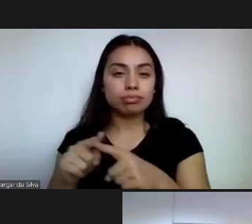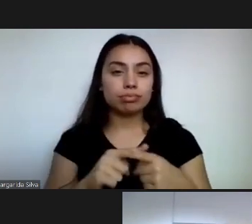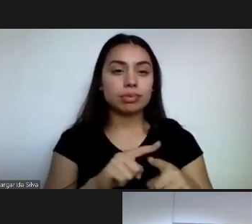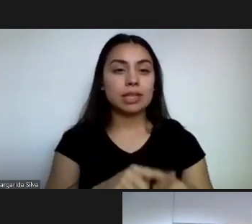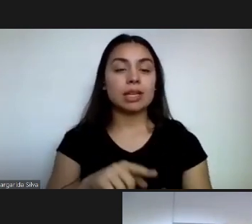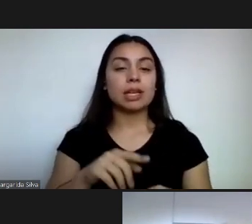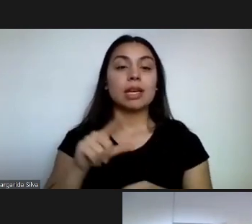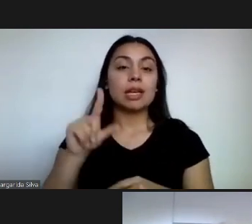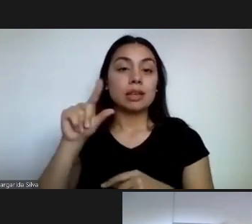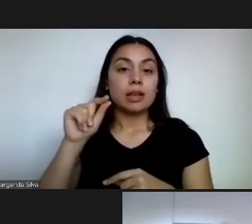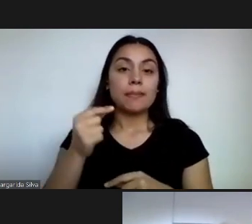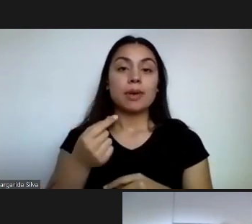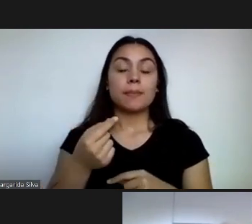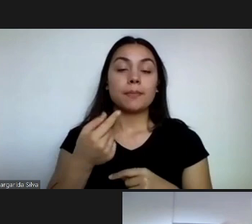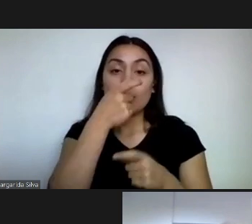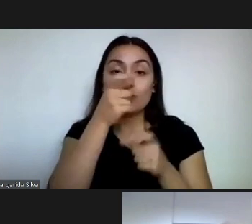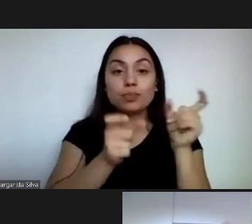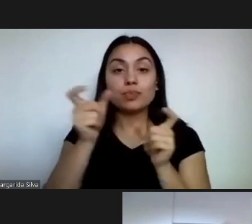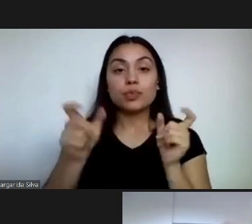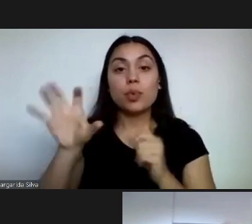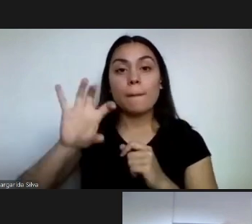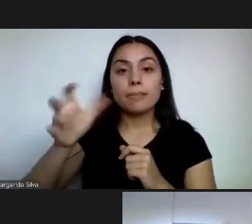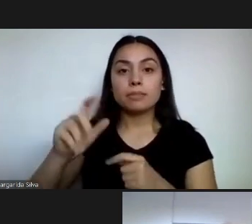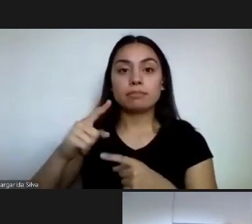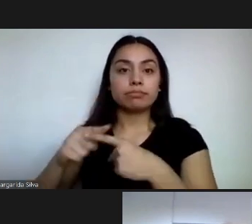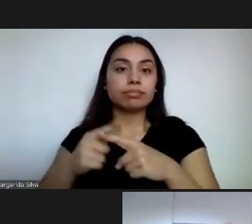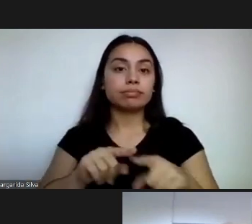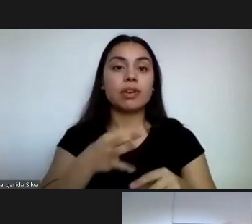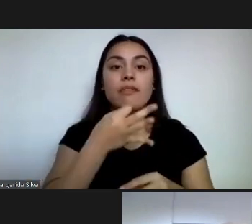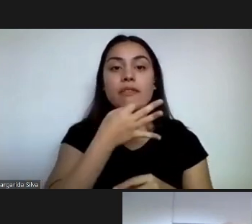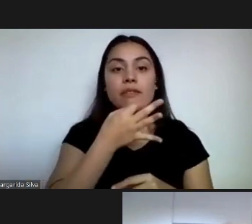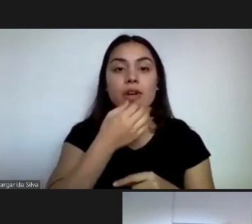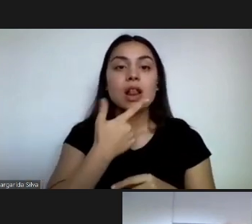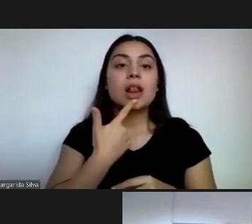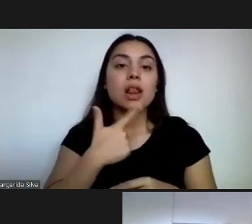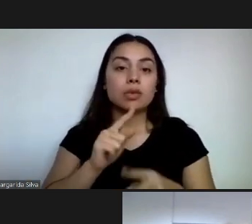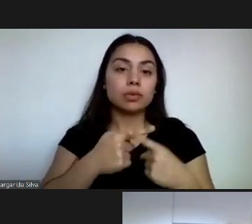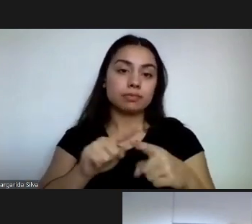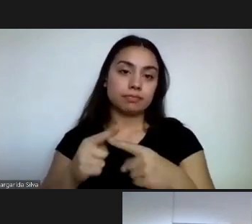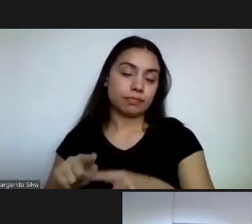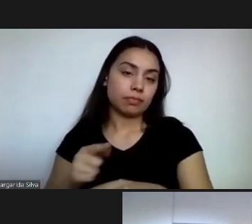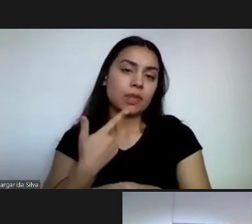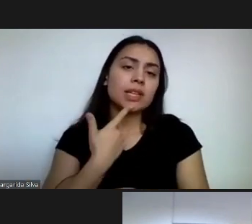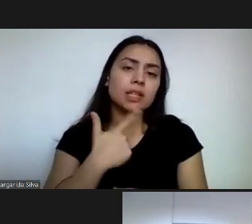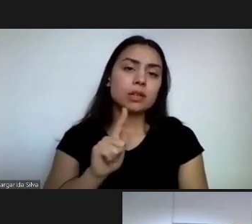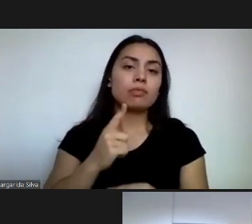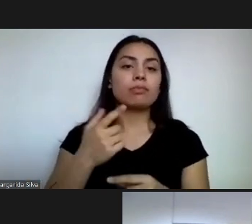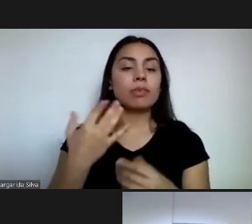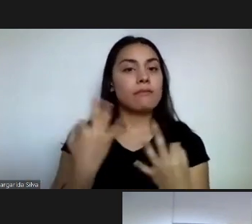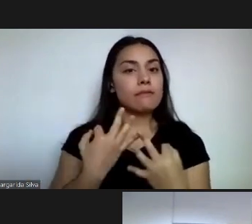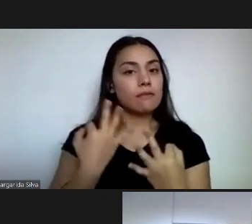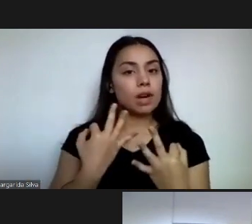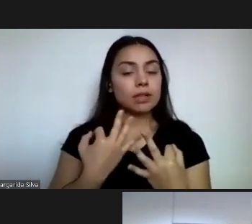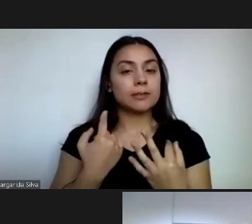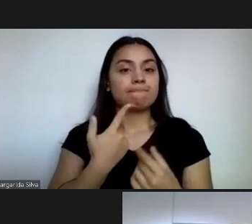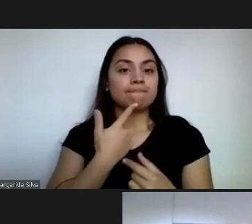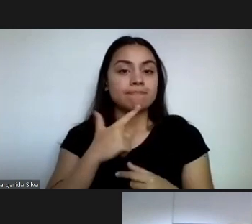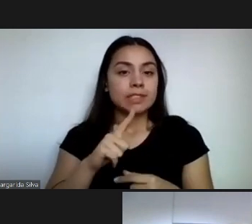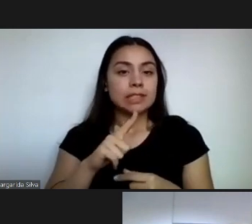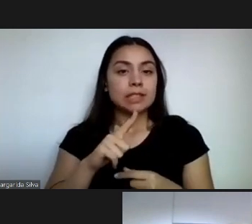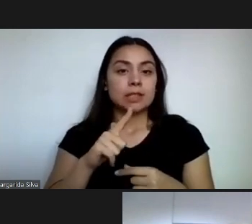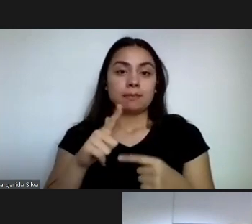dos falantes enquanto falantes de diferentes línguas, a língua é um dos instrumentos que muitas vezes serve para discriminar e